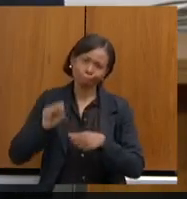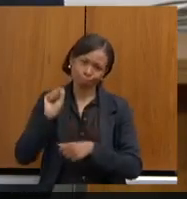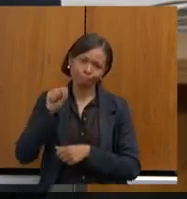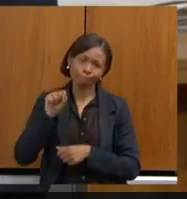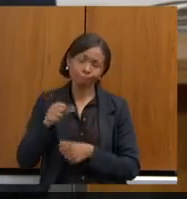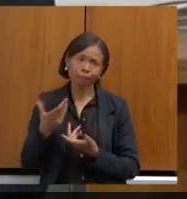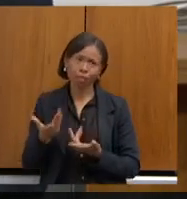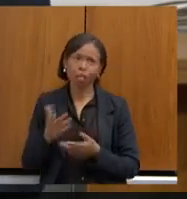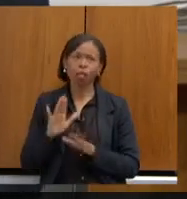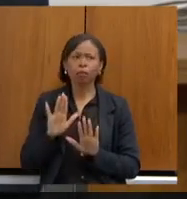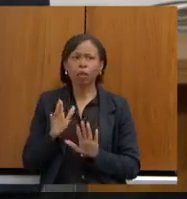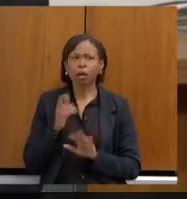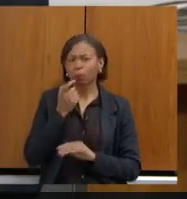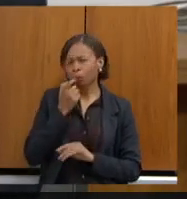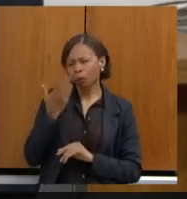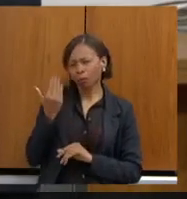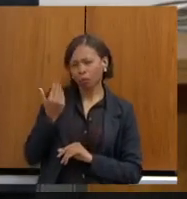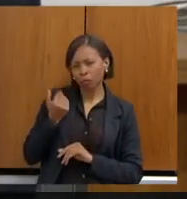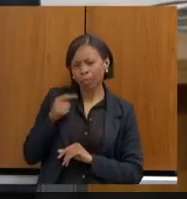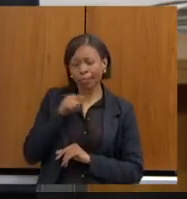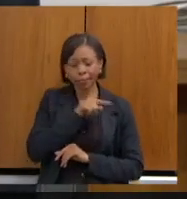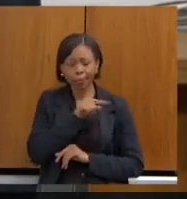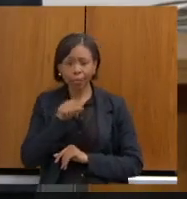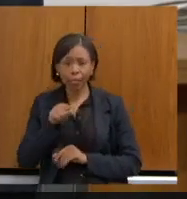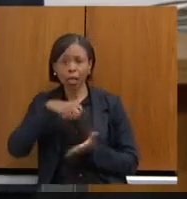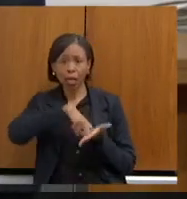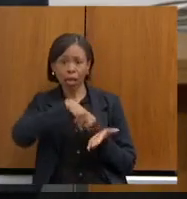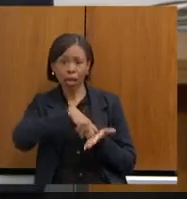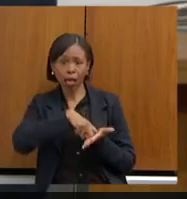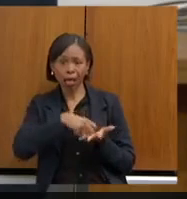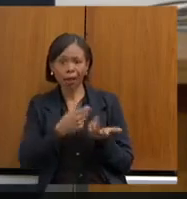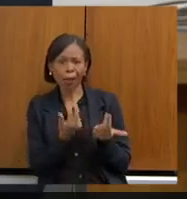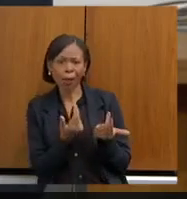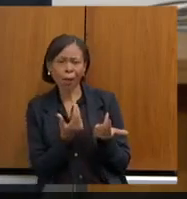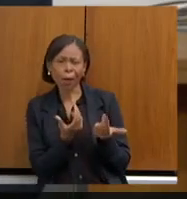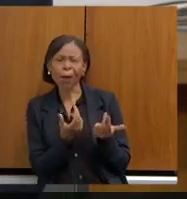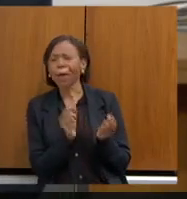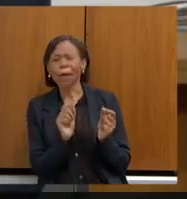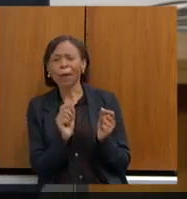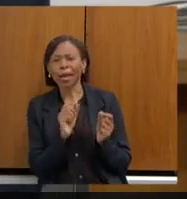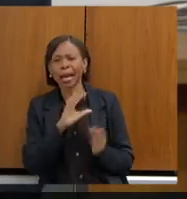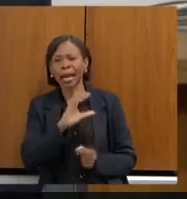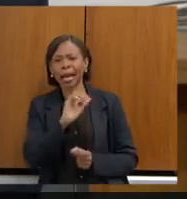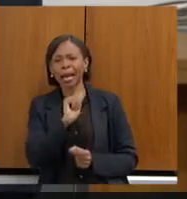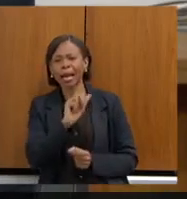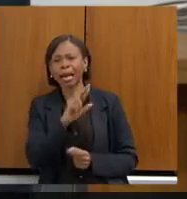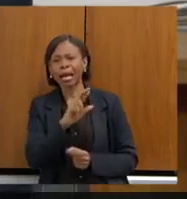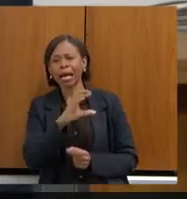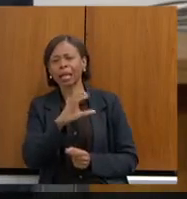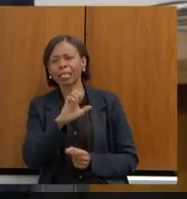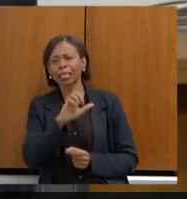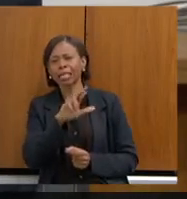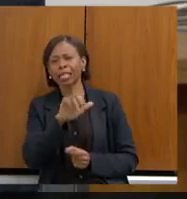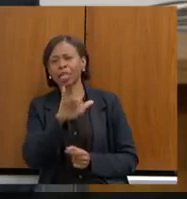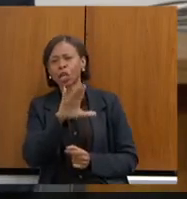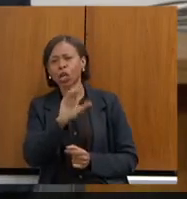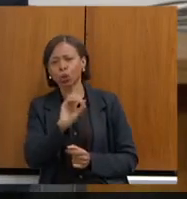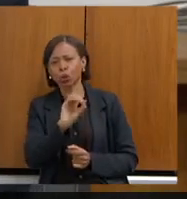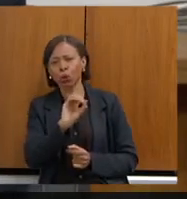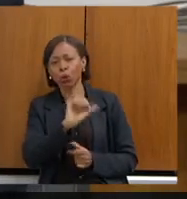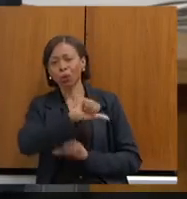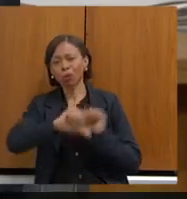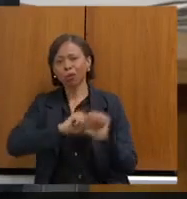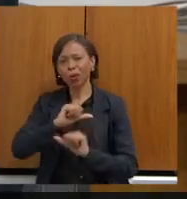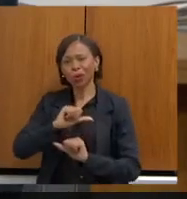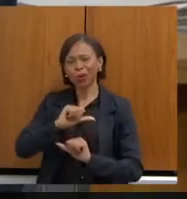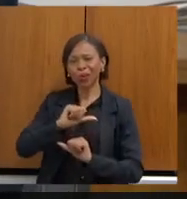não faz muito tempo eles eram considerados carcereiros Eu quero um salto de qualidade passaram para agente penitenciário e